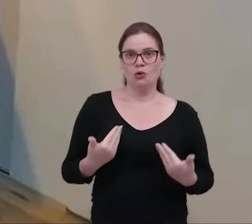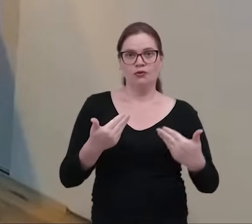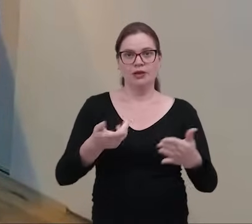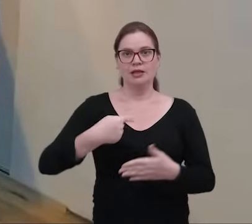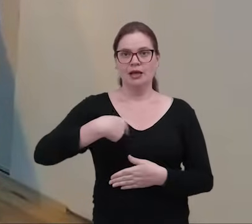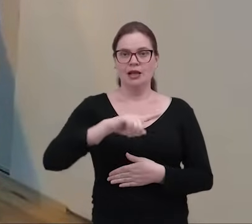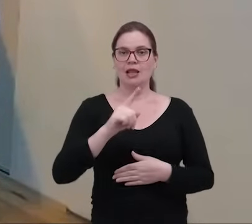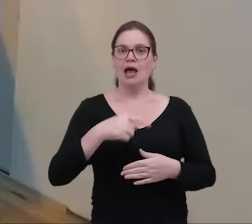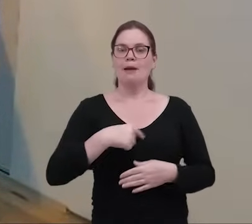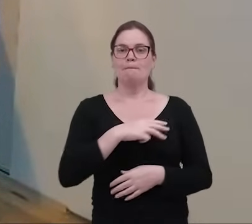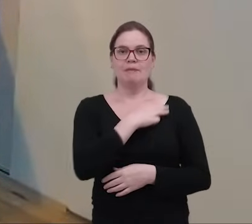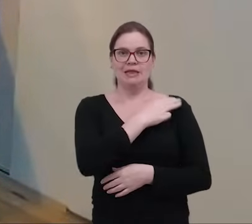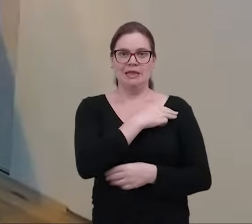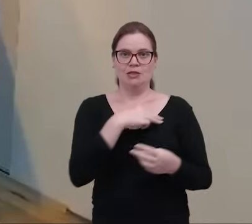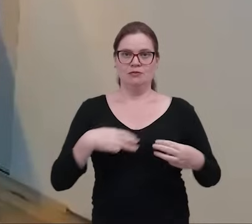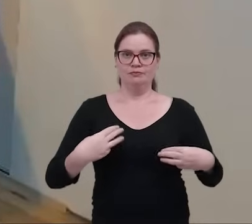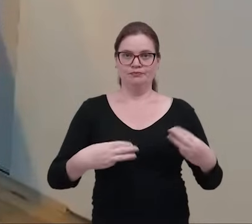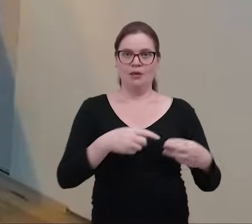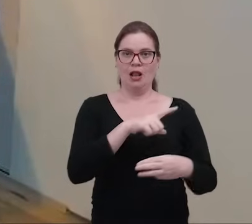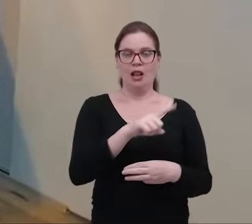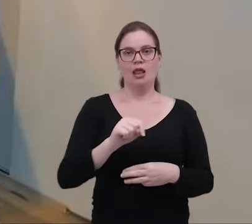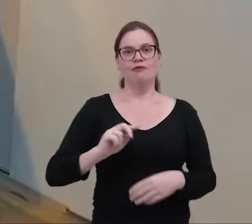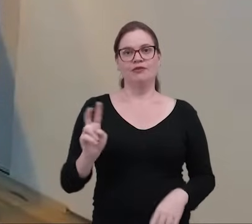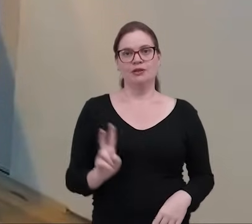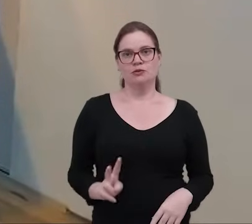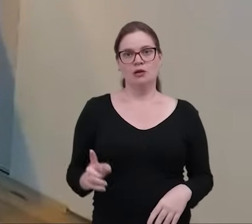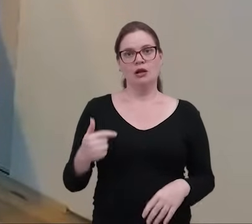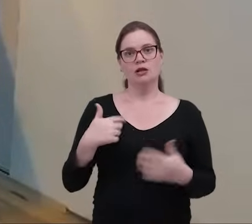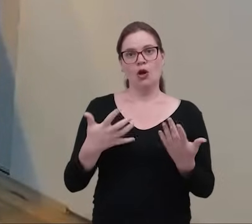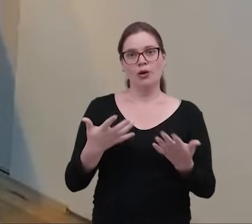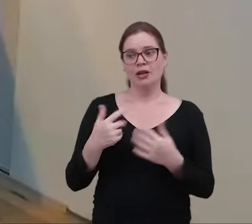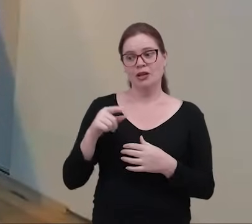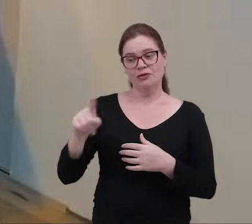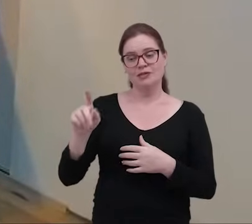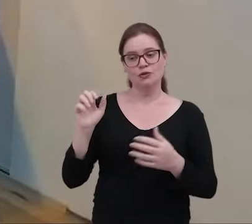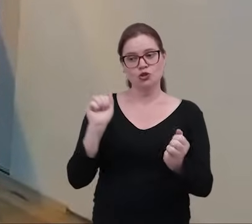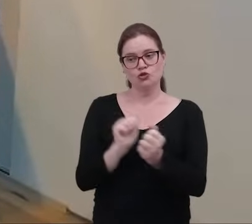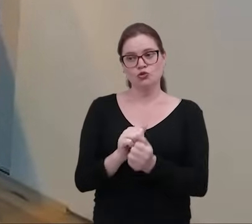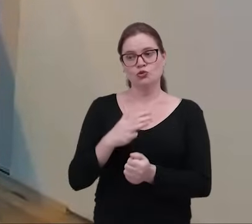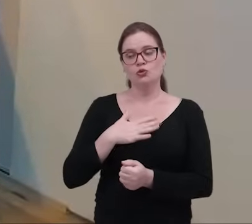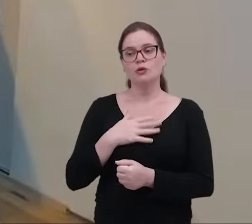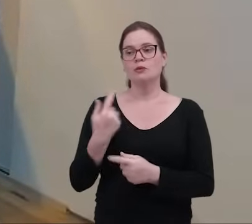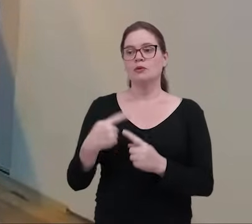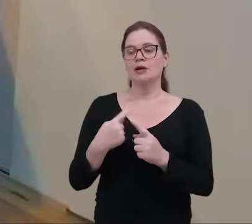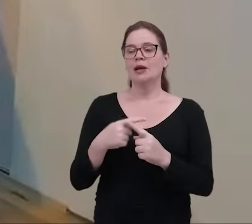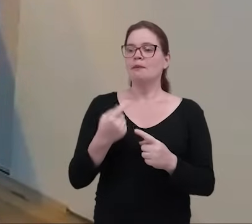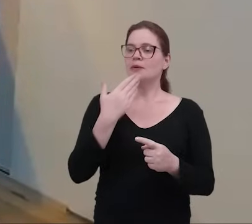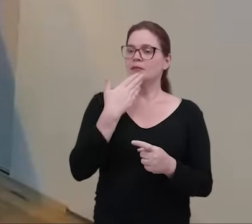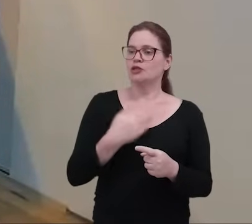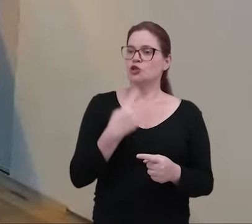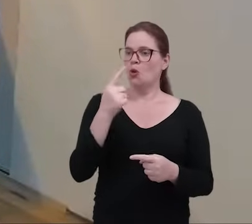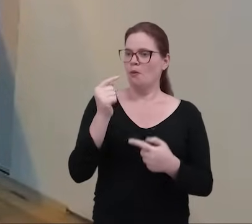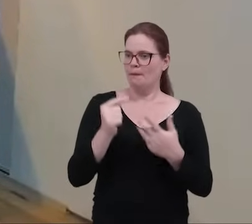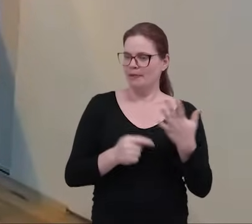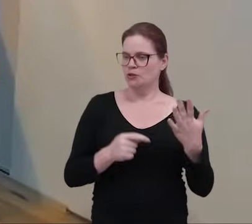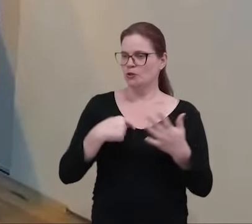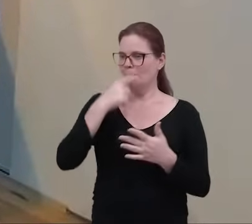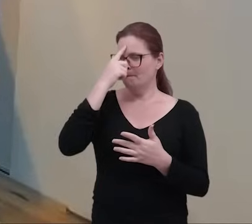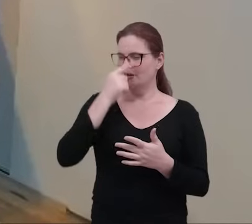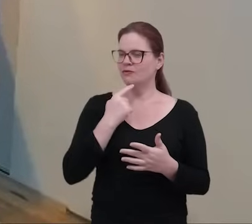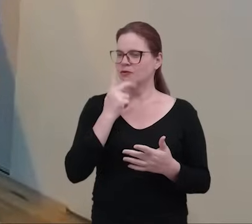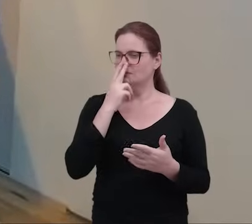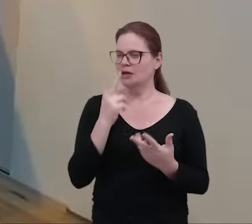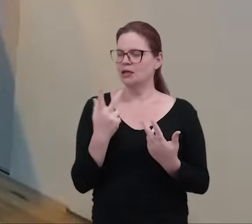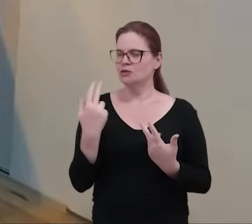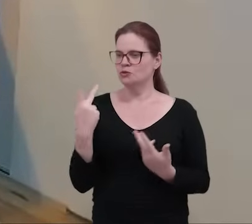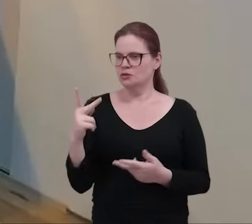na Venezuela. Eu queria que você fosse comigo, o embaixador lá pediu uma pessoa do seu perfil e eu indiquei você. Você